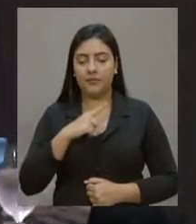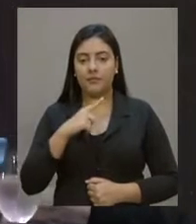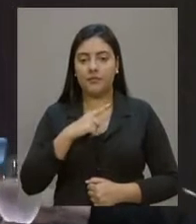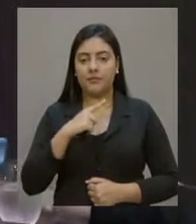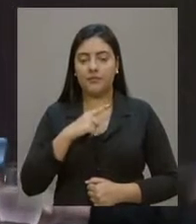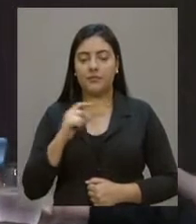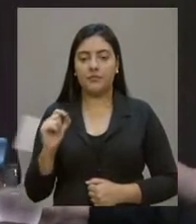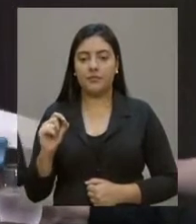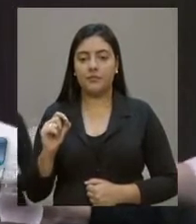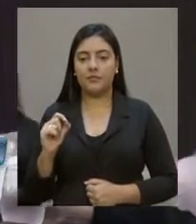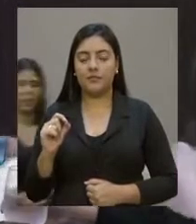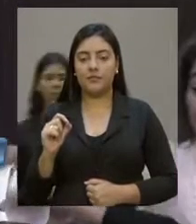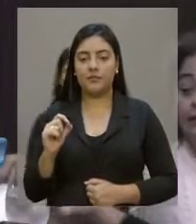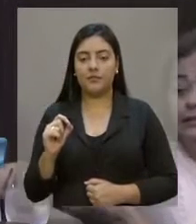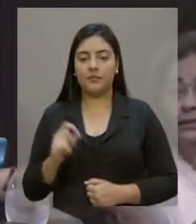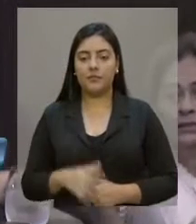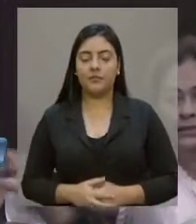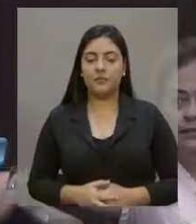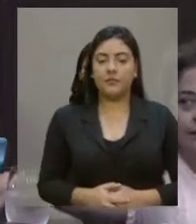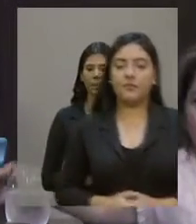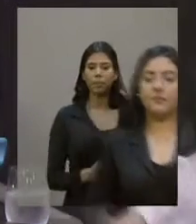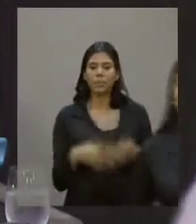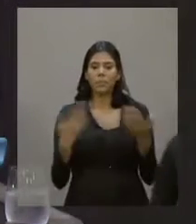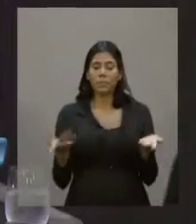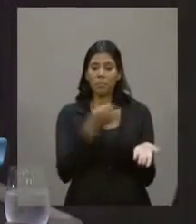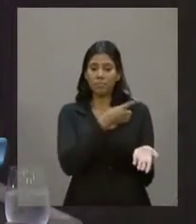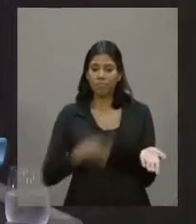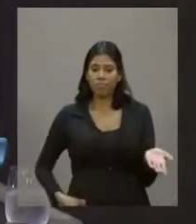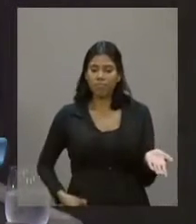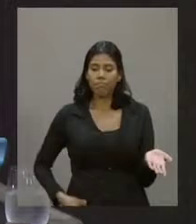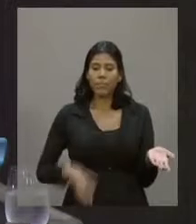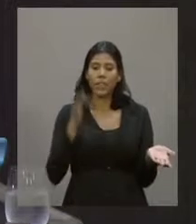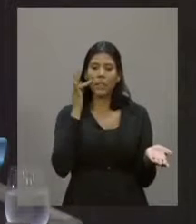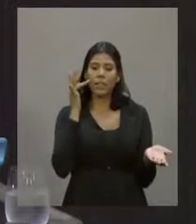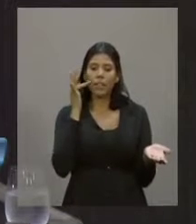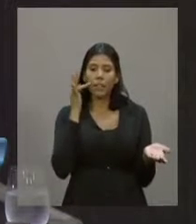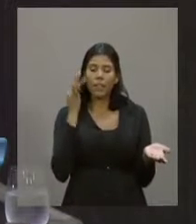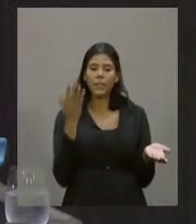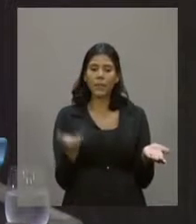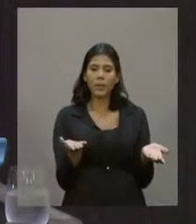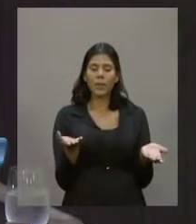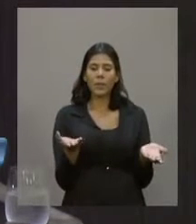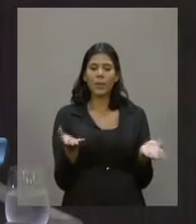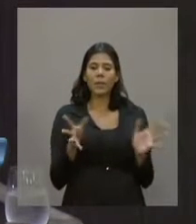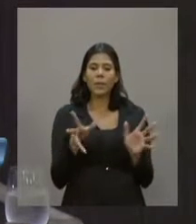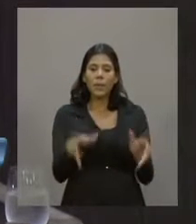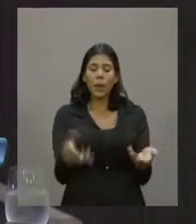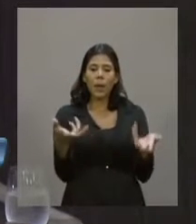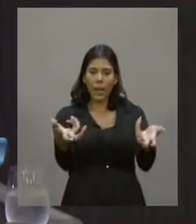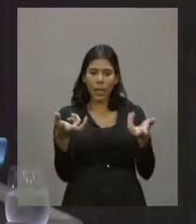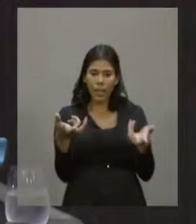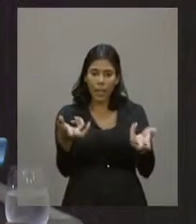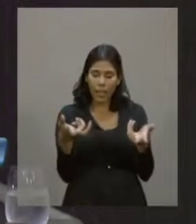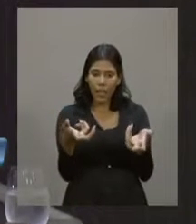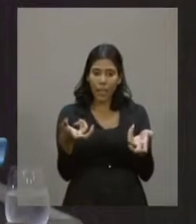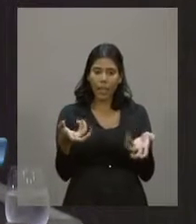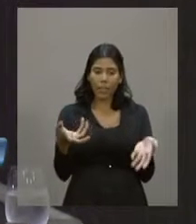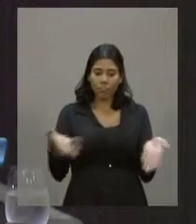deputado Fernando Santana, os demais deputados e deputadas, eu queria